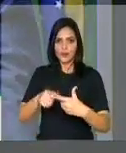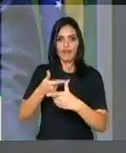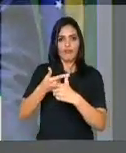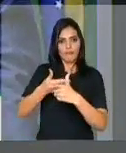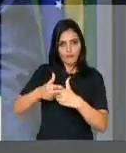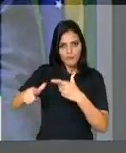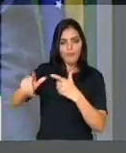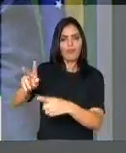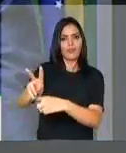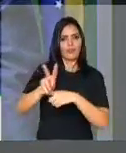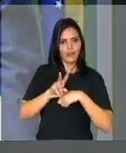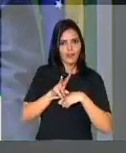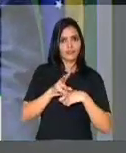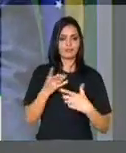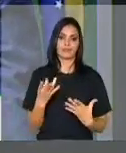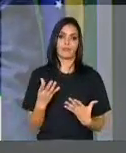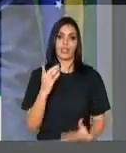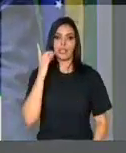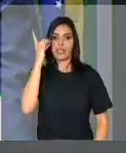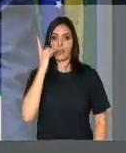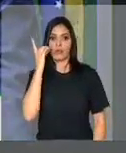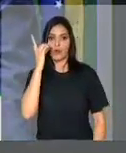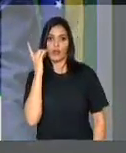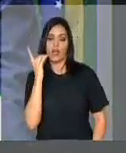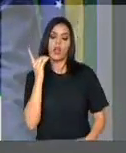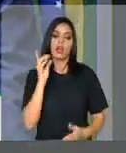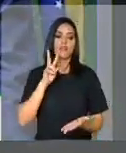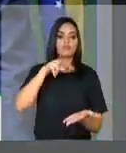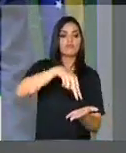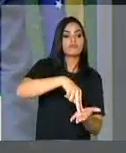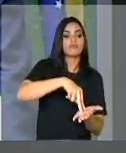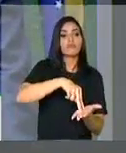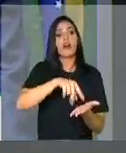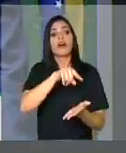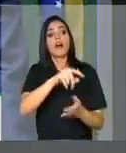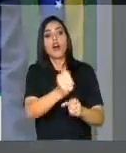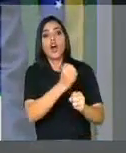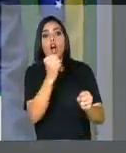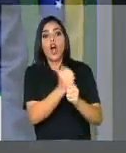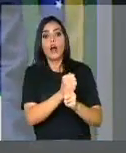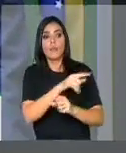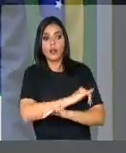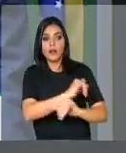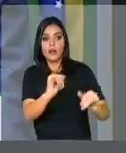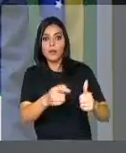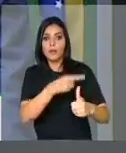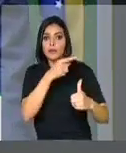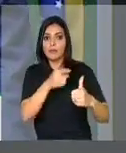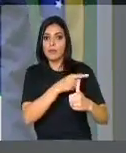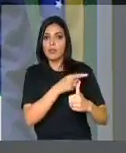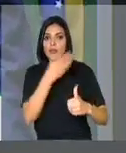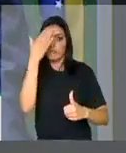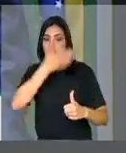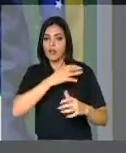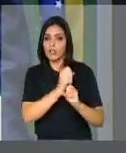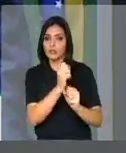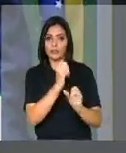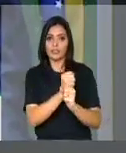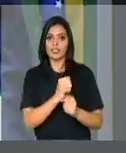liberação. Os deputados foram a algumas obras anunciadas na primeira prestação de contas